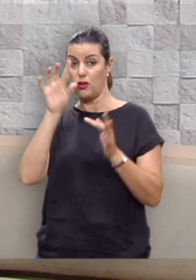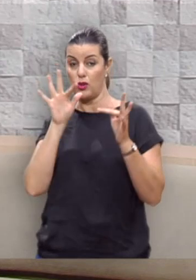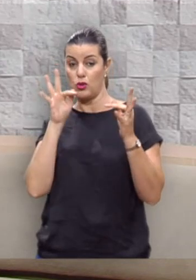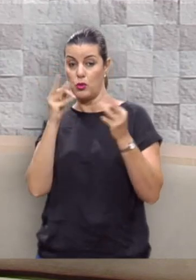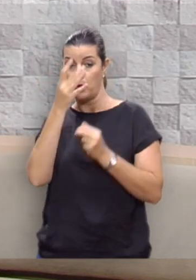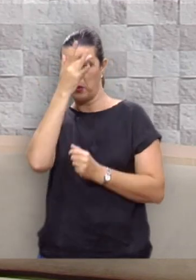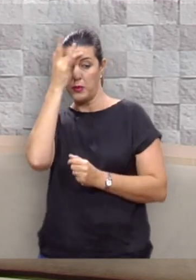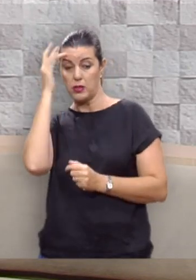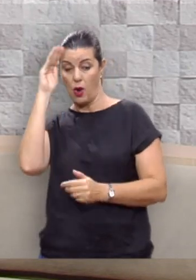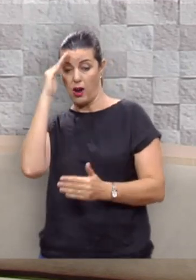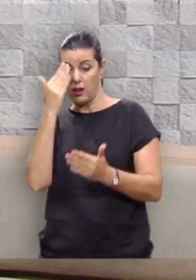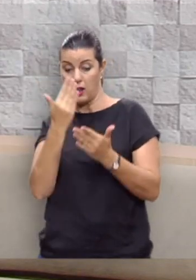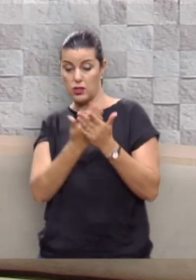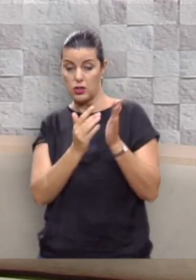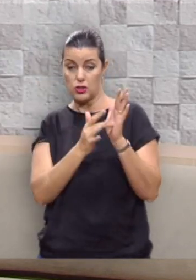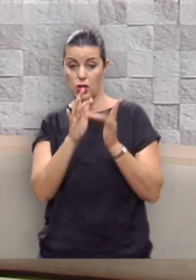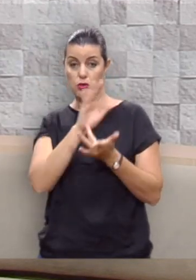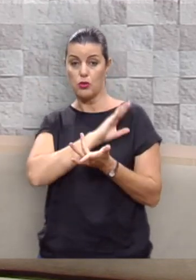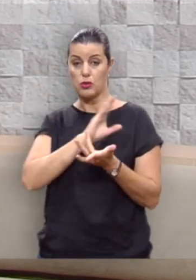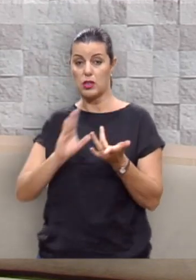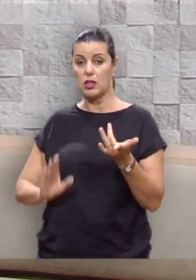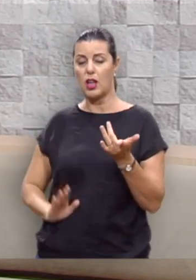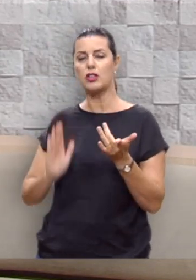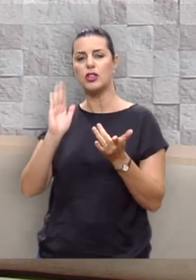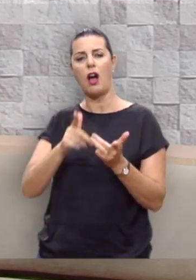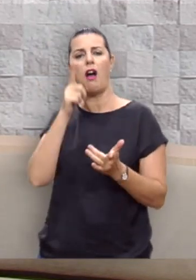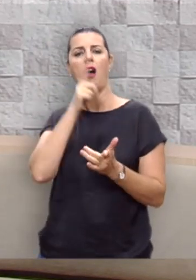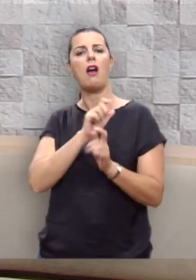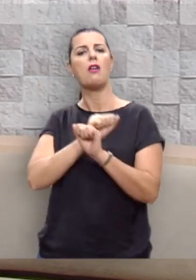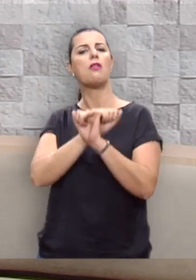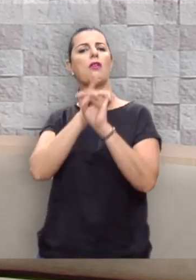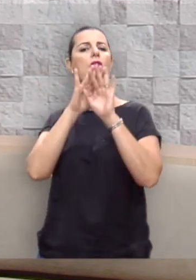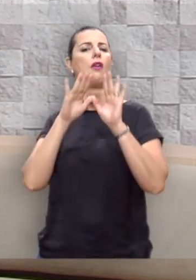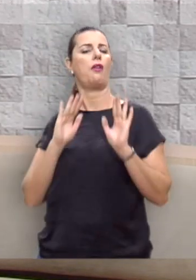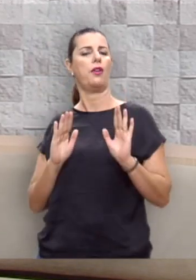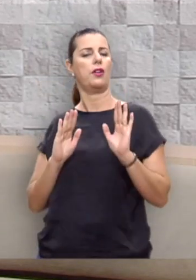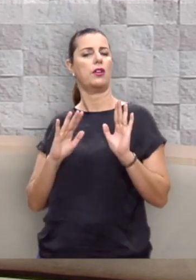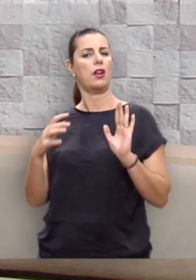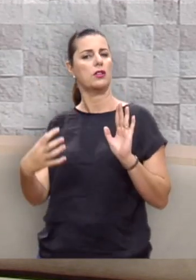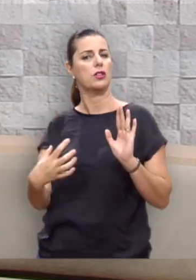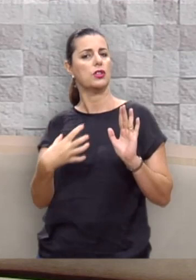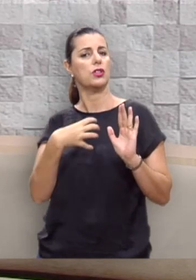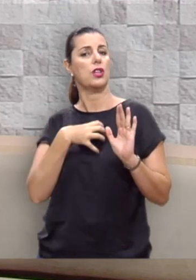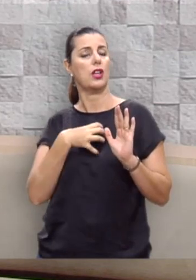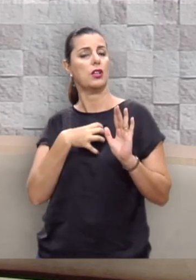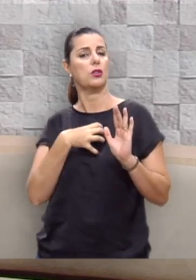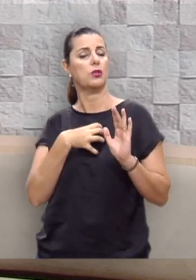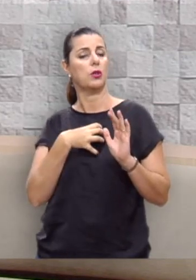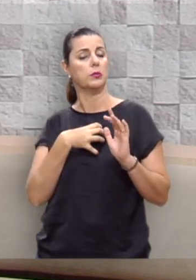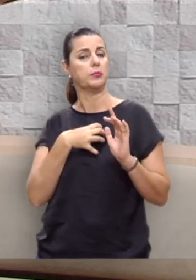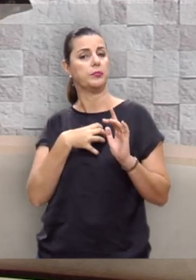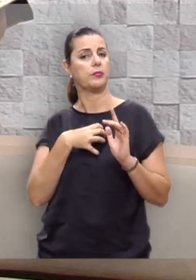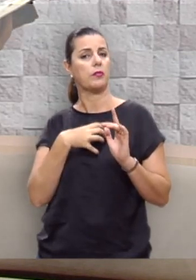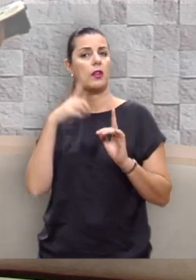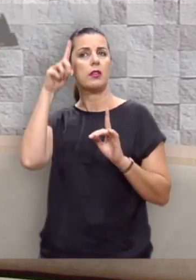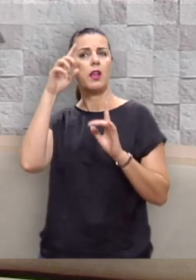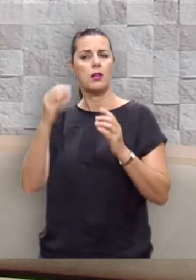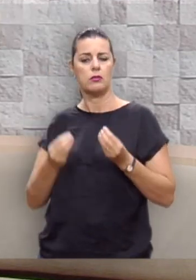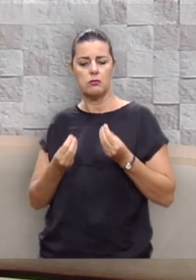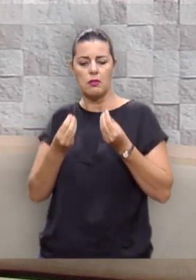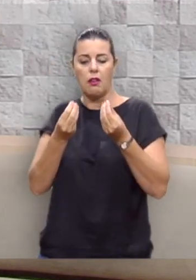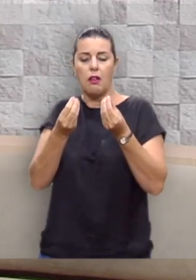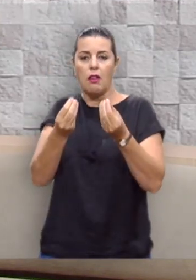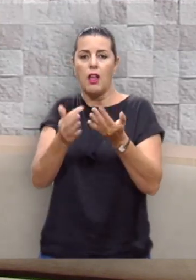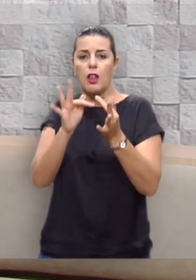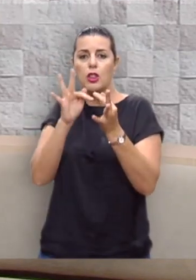todo aquele que creu no Senhor Jesus já está glorificado. De tal maneira que Deus recebe toda